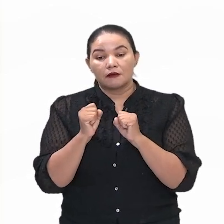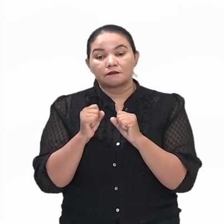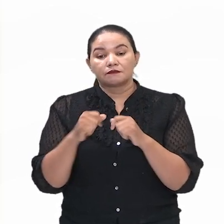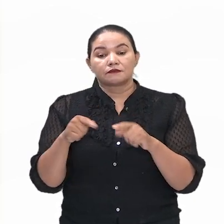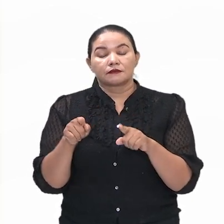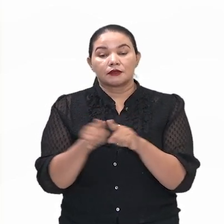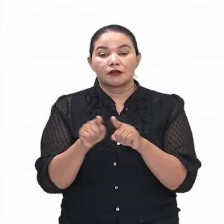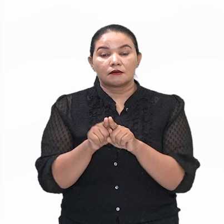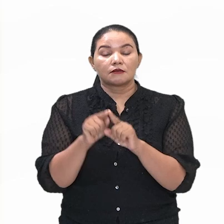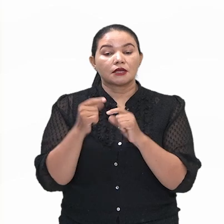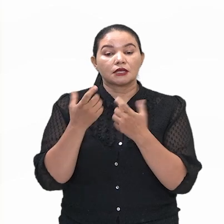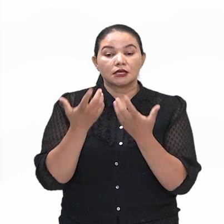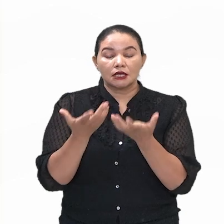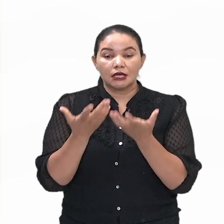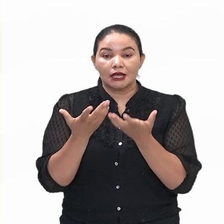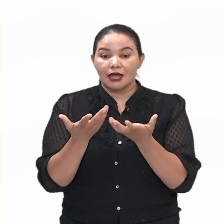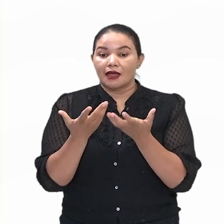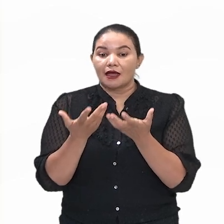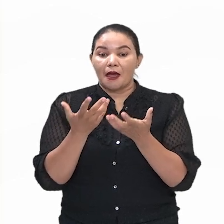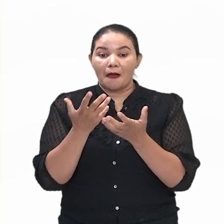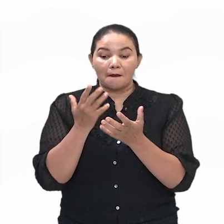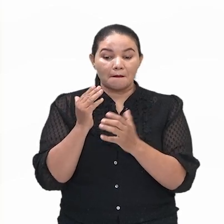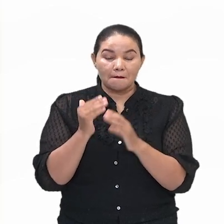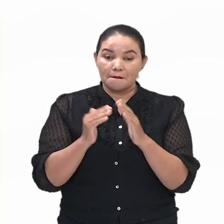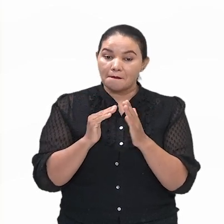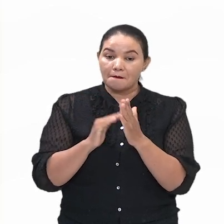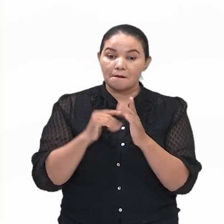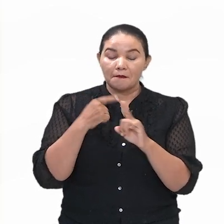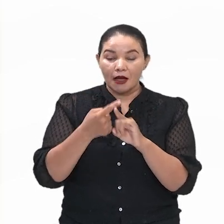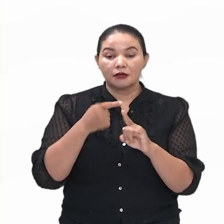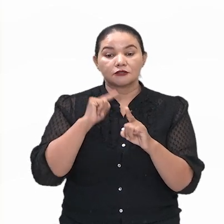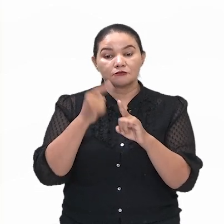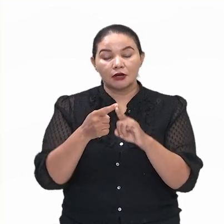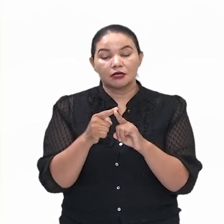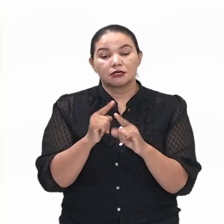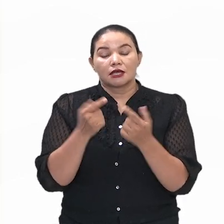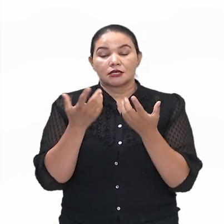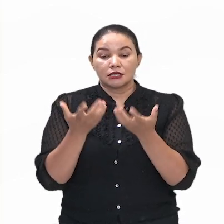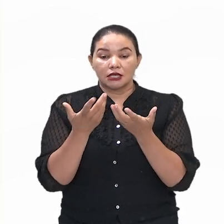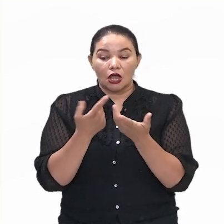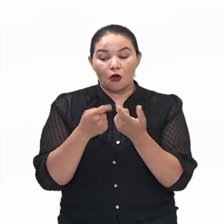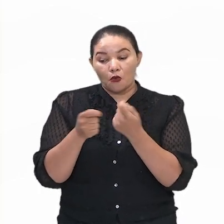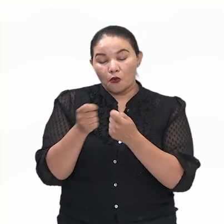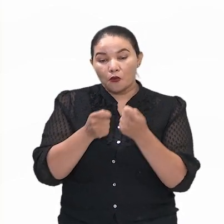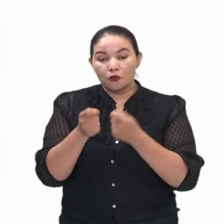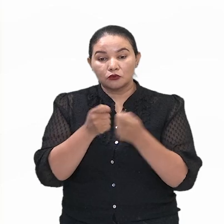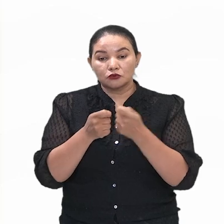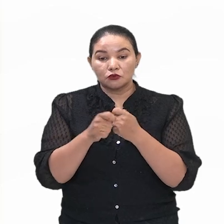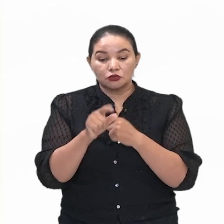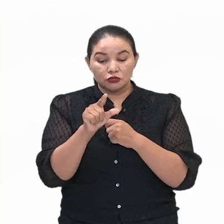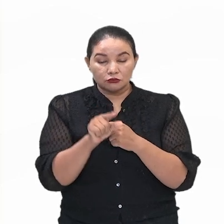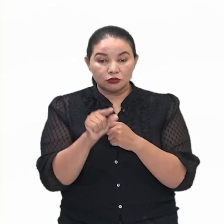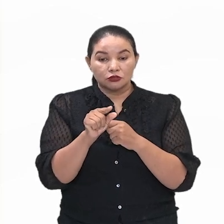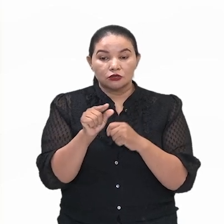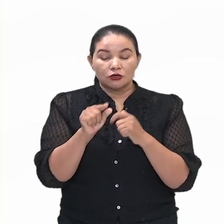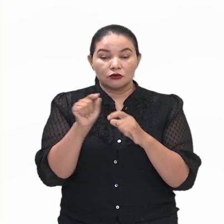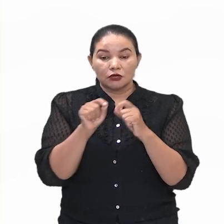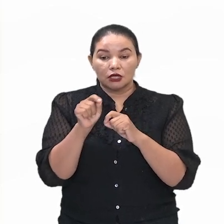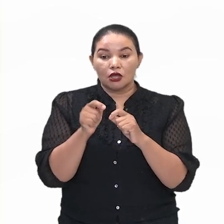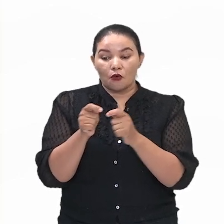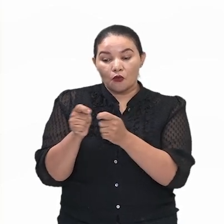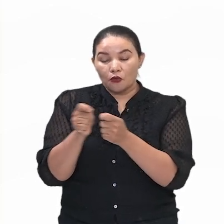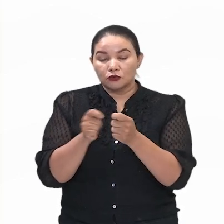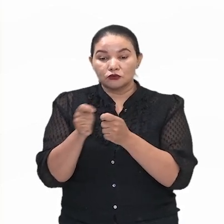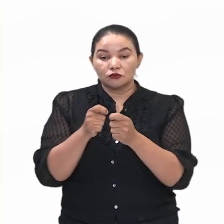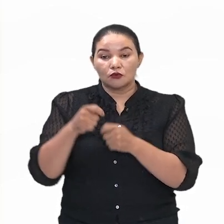eles querem ter poder, eles vão querer diminuir o controle justamente da coroa portuguesa. E claro que a